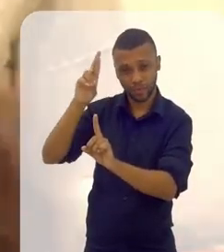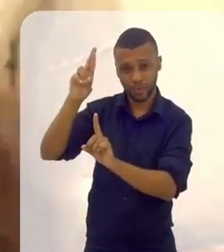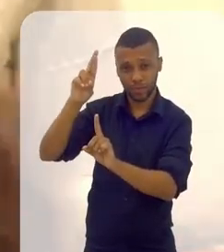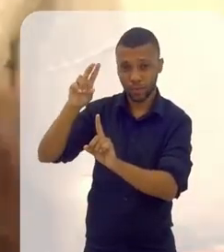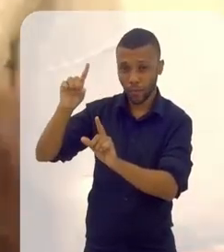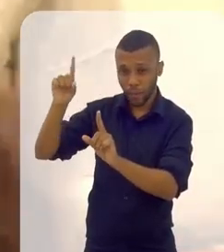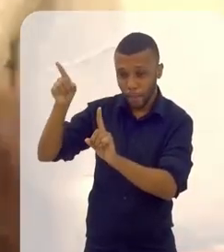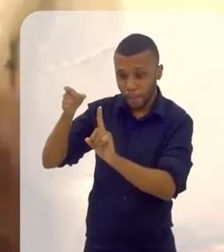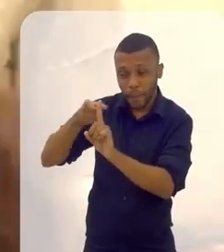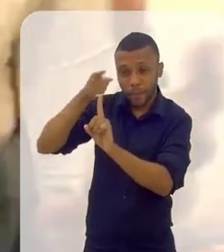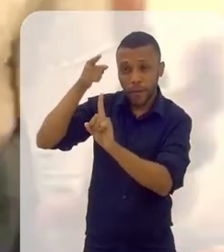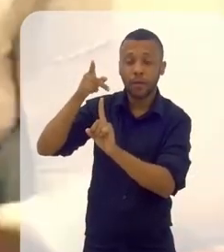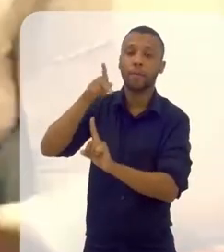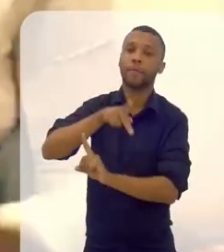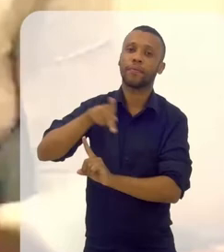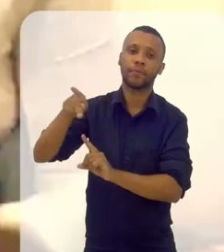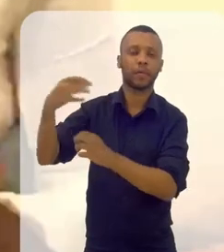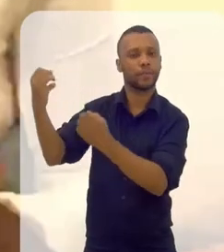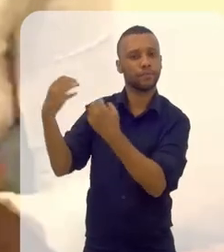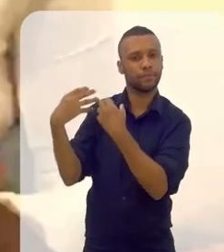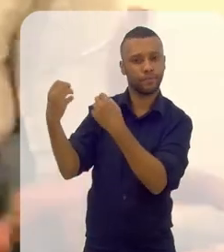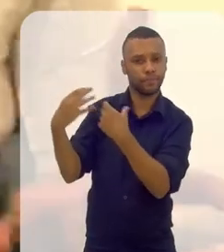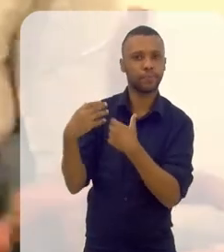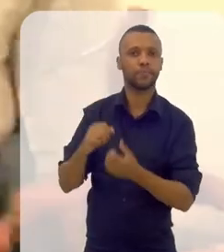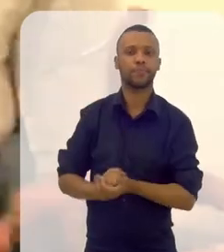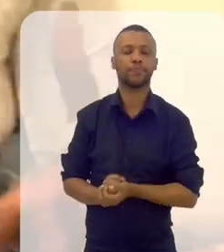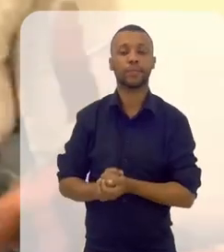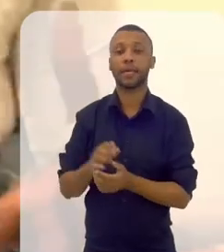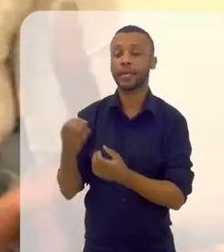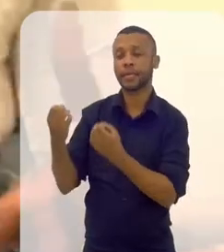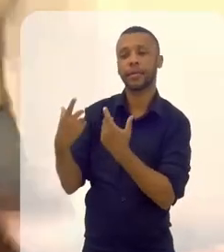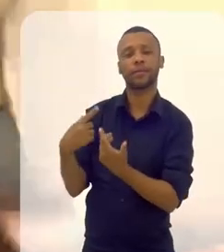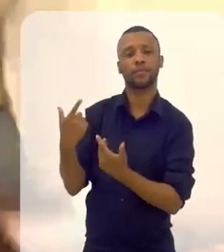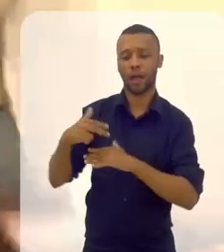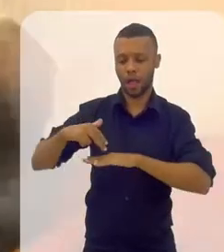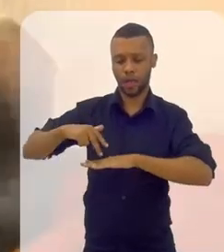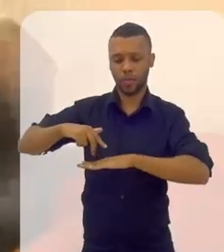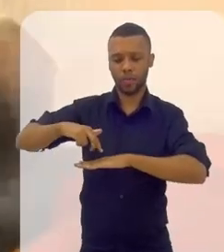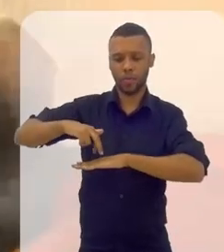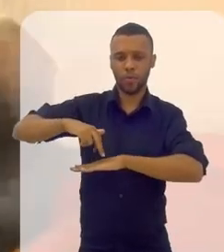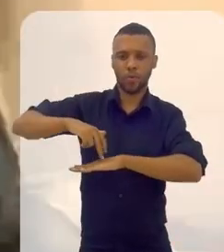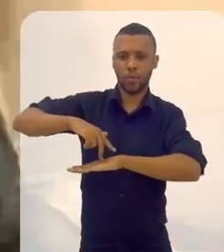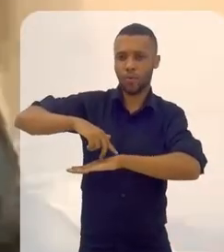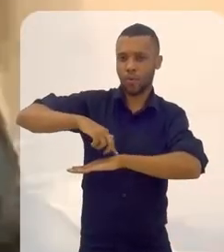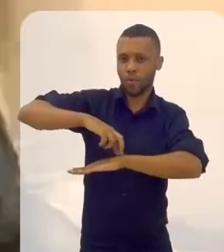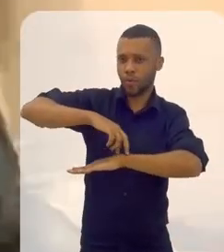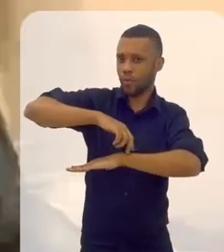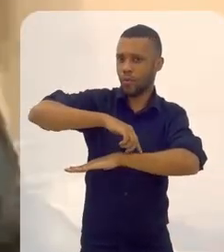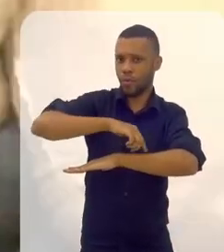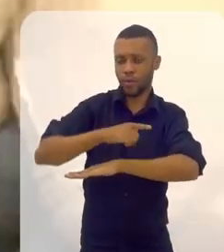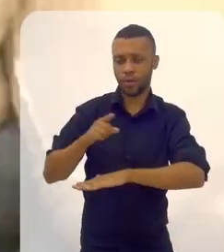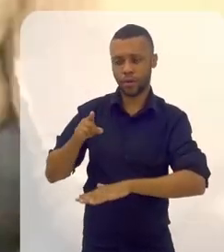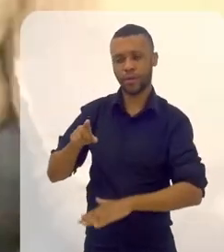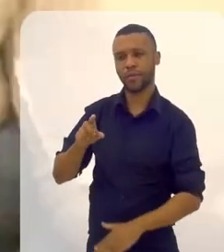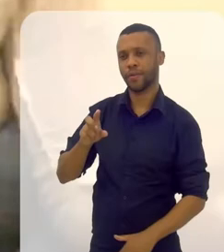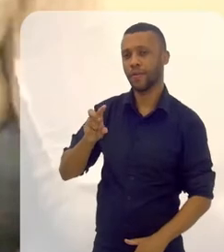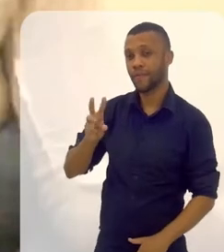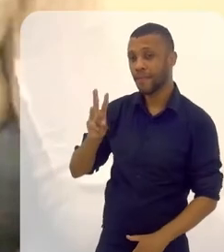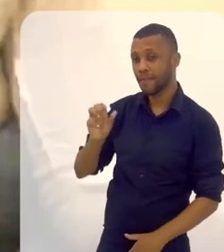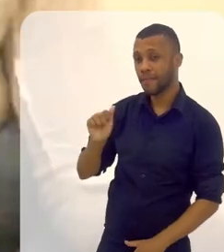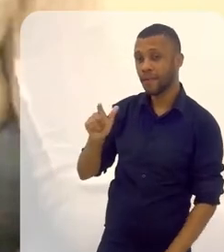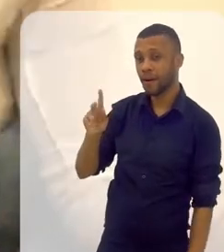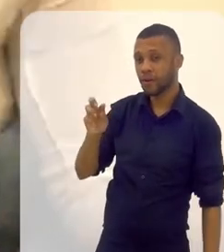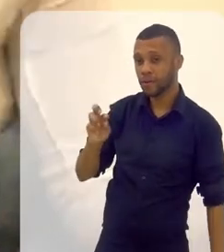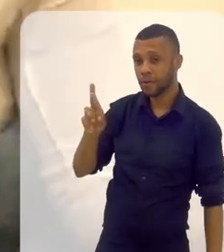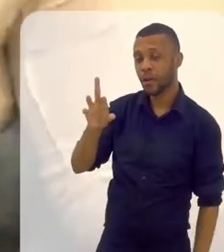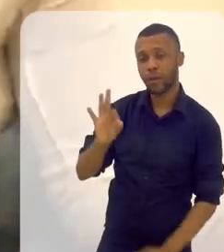primeiros professores, e ele ensinava a gente a desfilar. O Valber, inclusive, é uma super